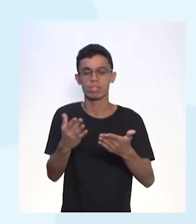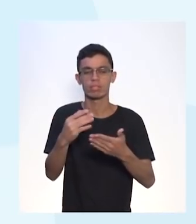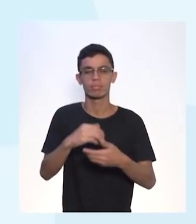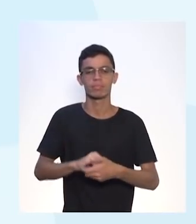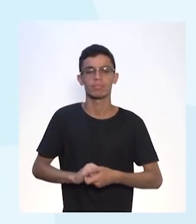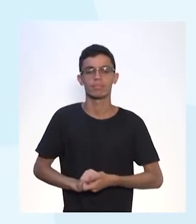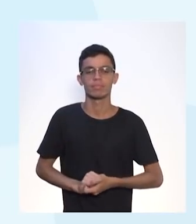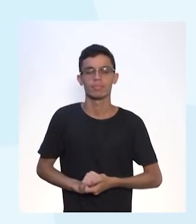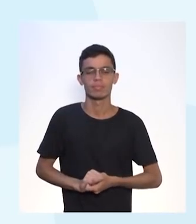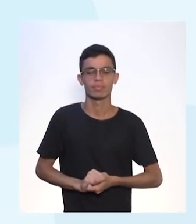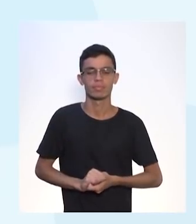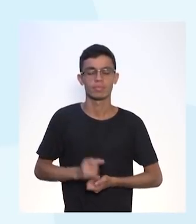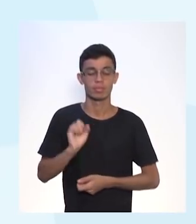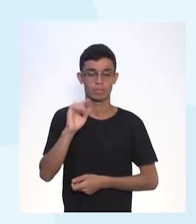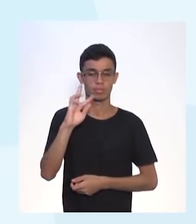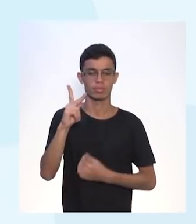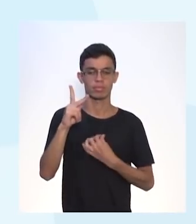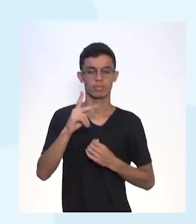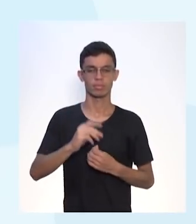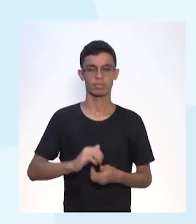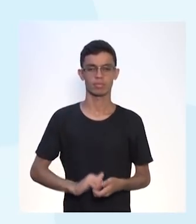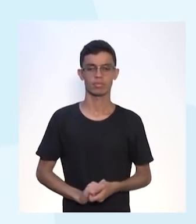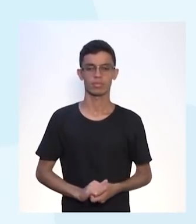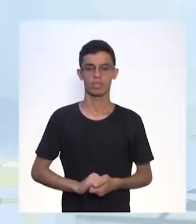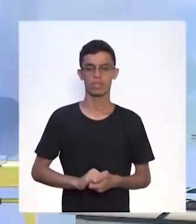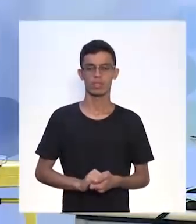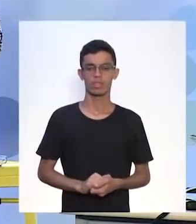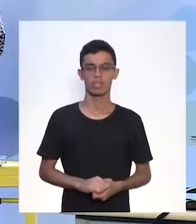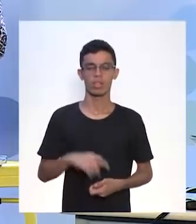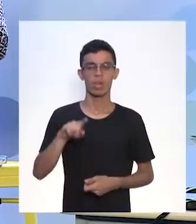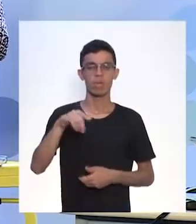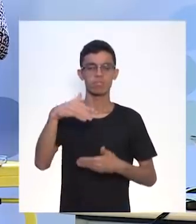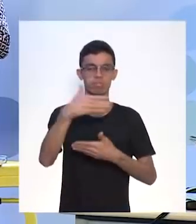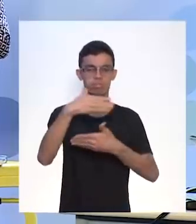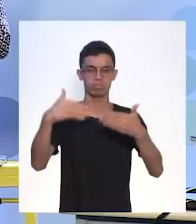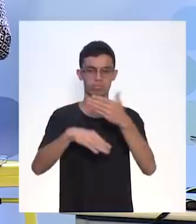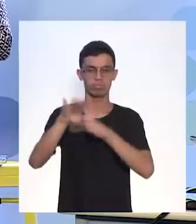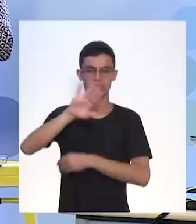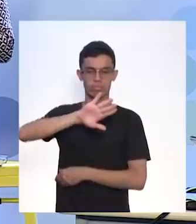aqui. Ok? Vamos lá. Próximo agora.